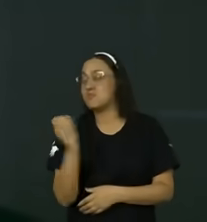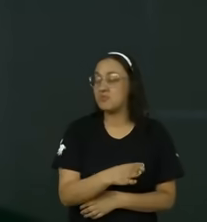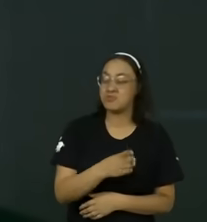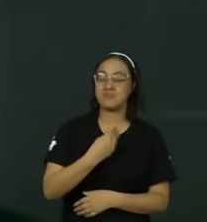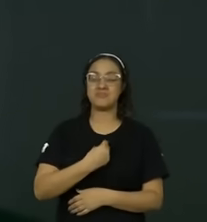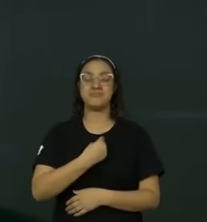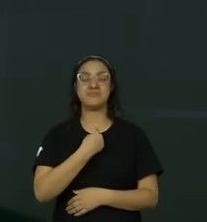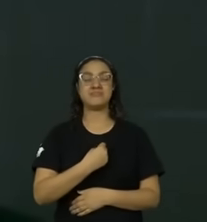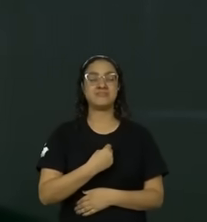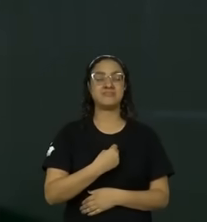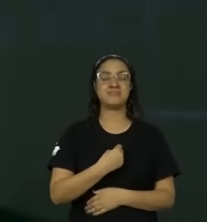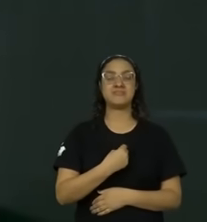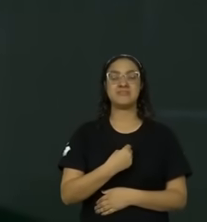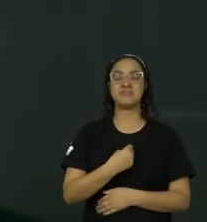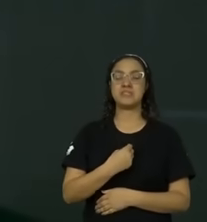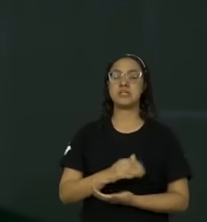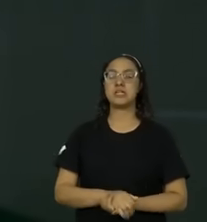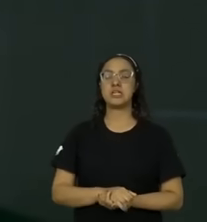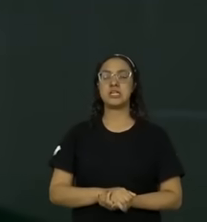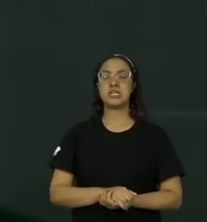E como o sabão de lavandeira,